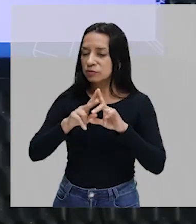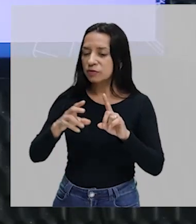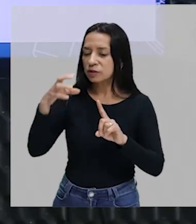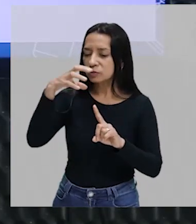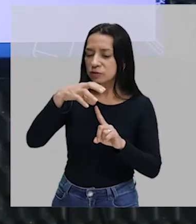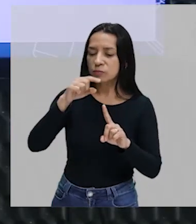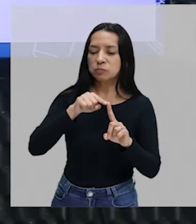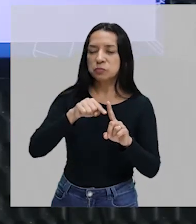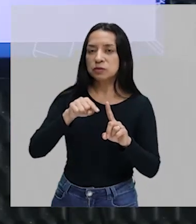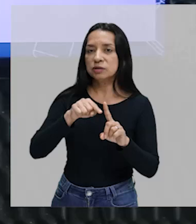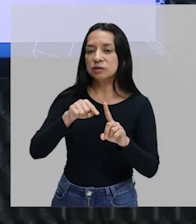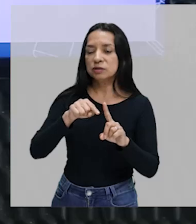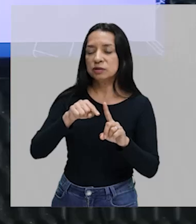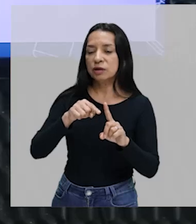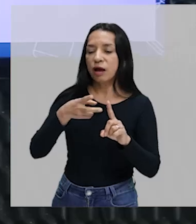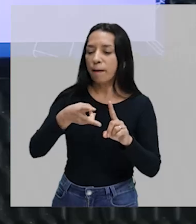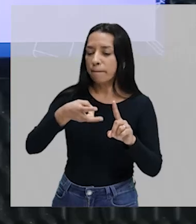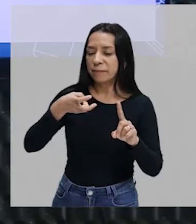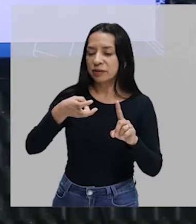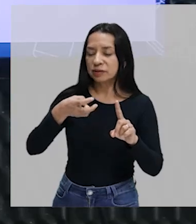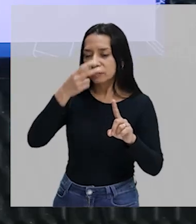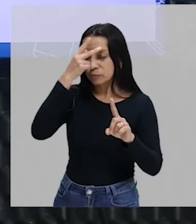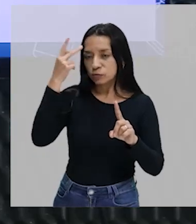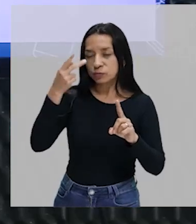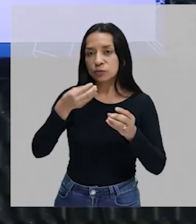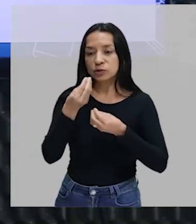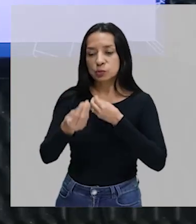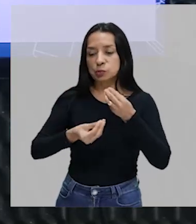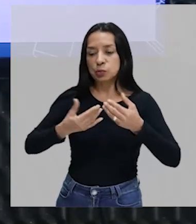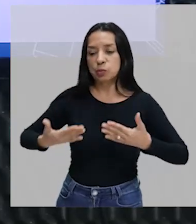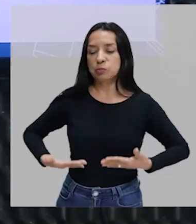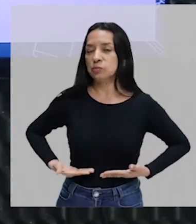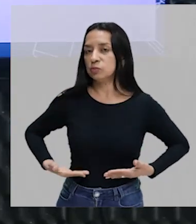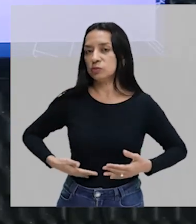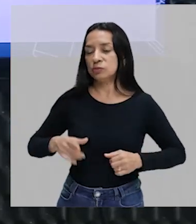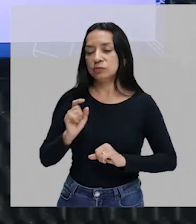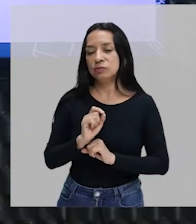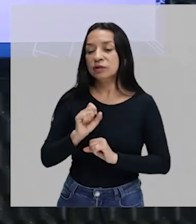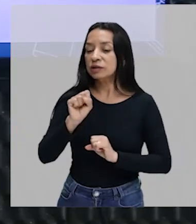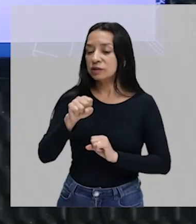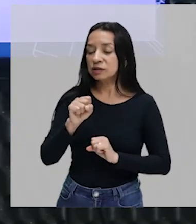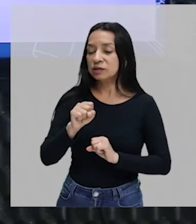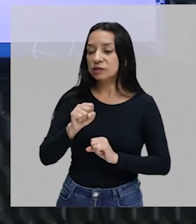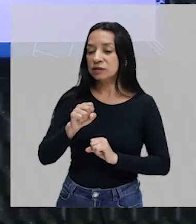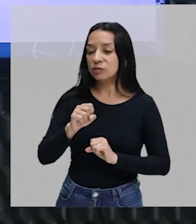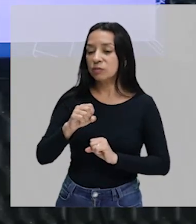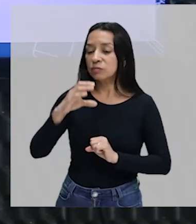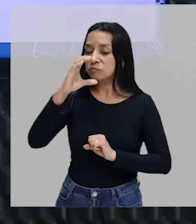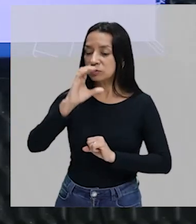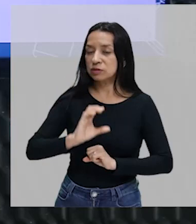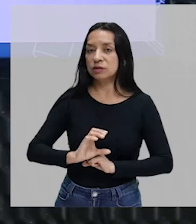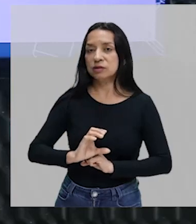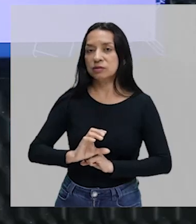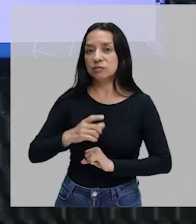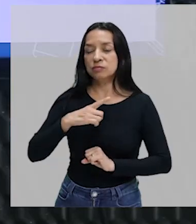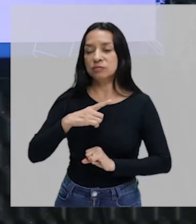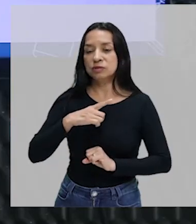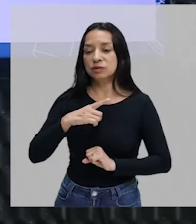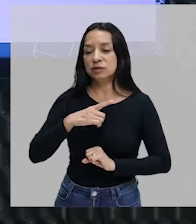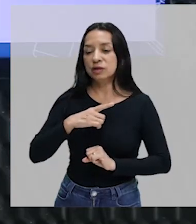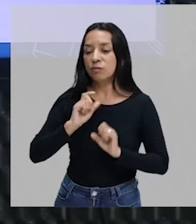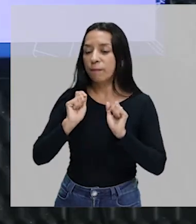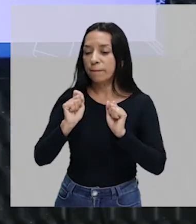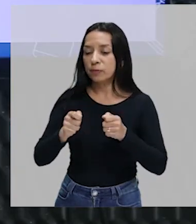já percebe as pessoas não como súditos, mas como cidadãos, como pessoas que têm uma possibilidade